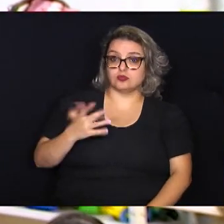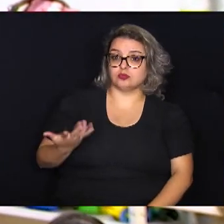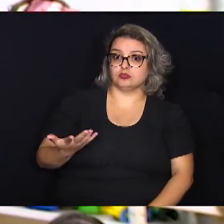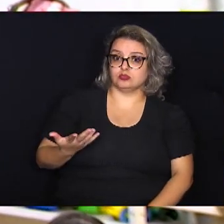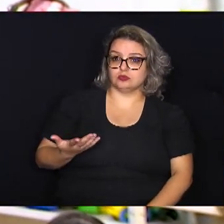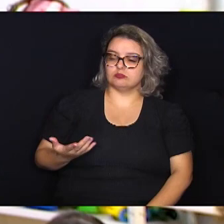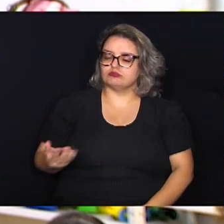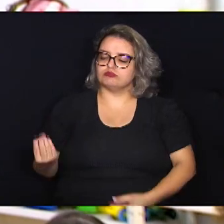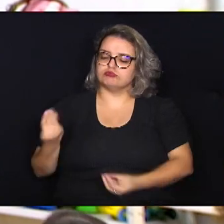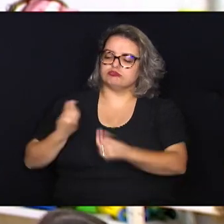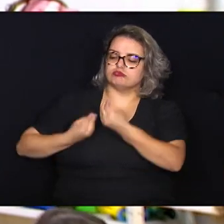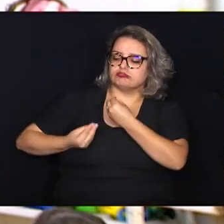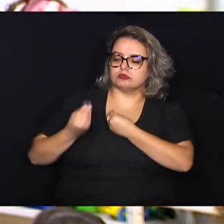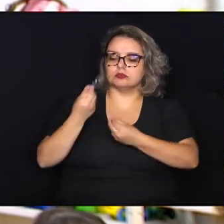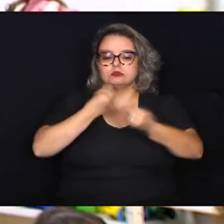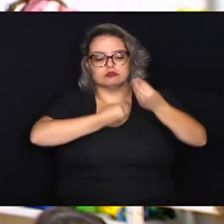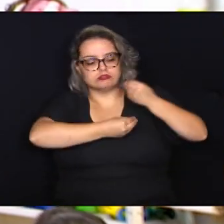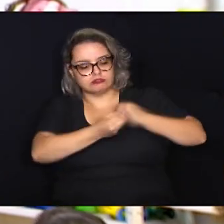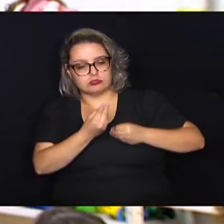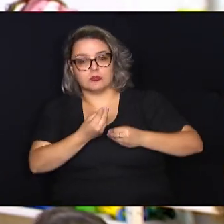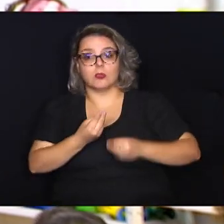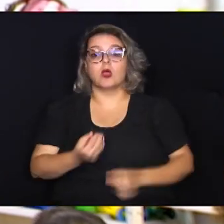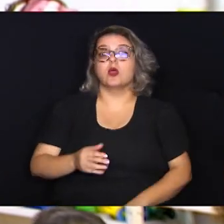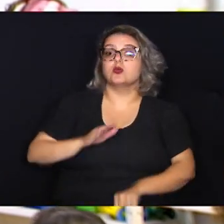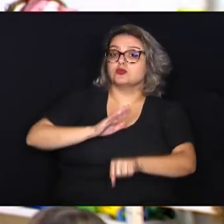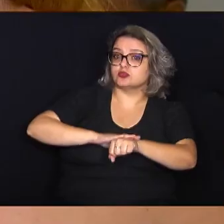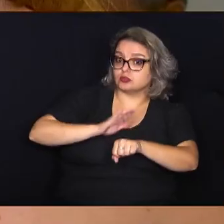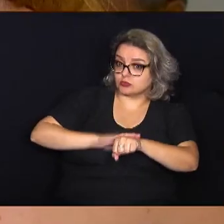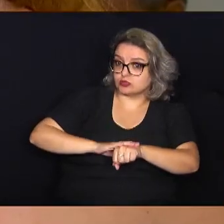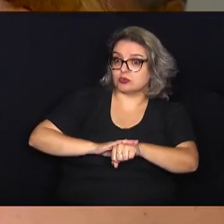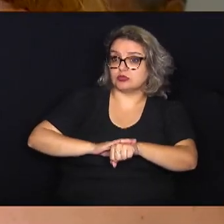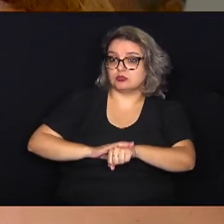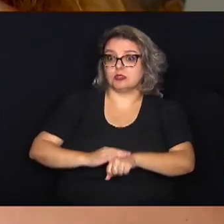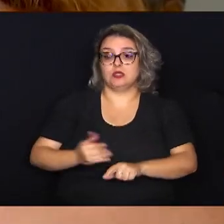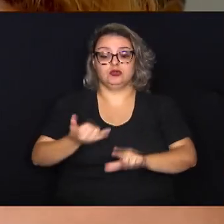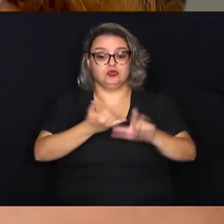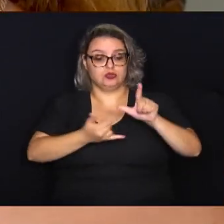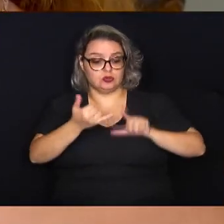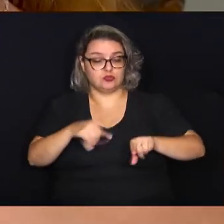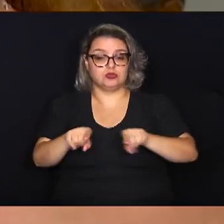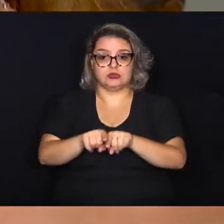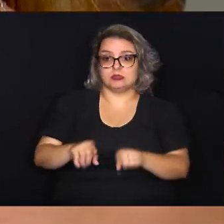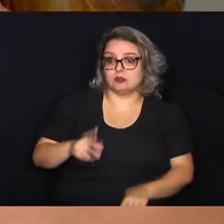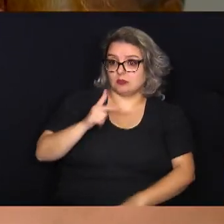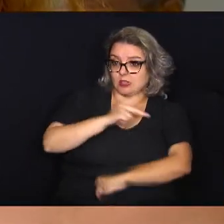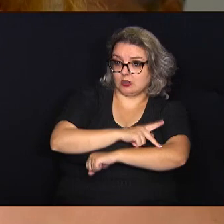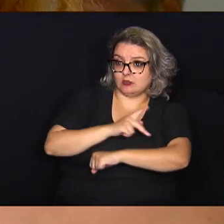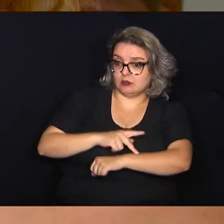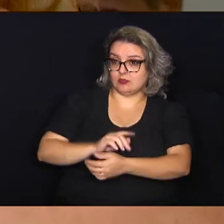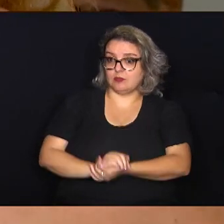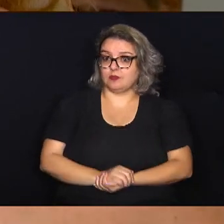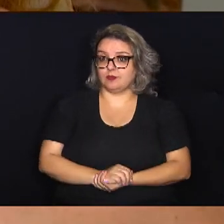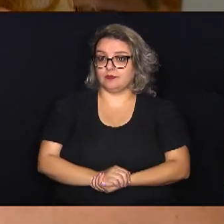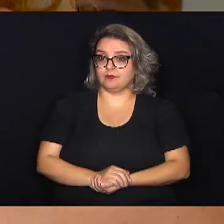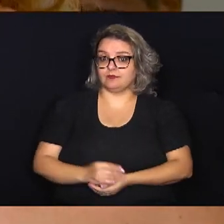vez mais os alunos em atividades lúdicas e pedagógicas. As atendentes, as